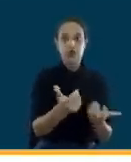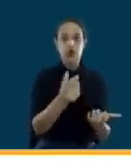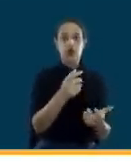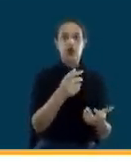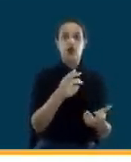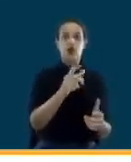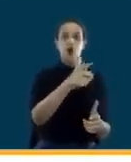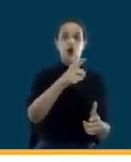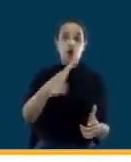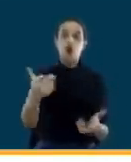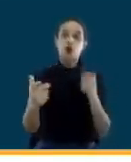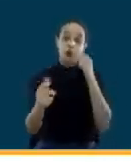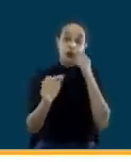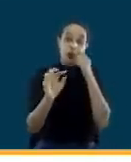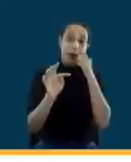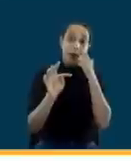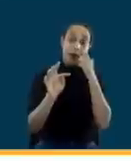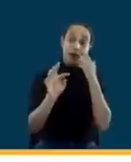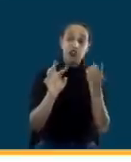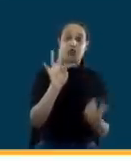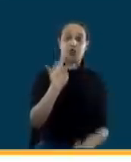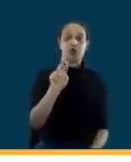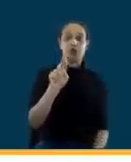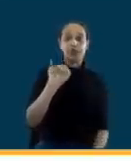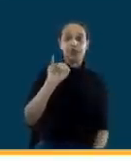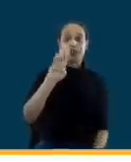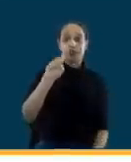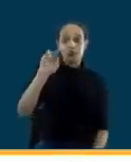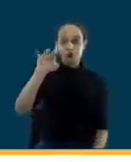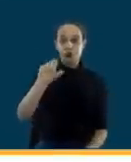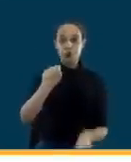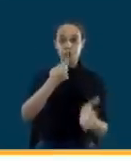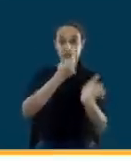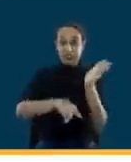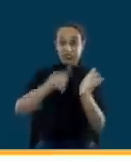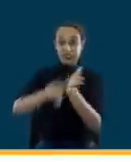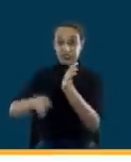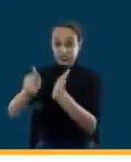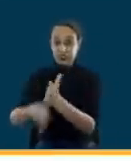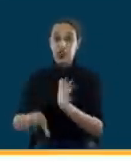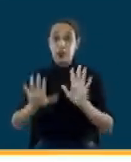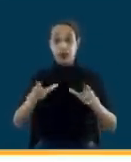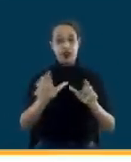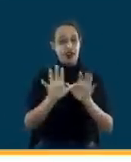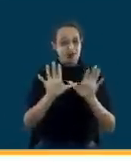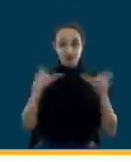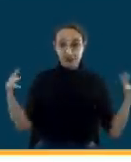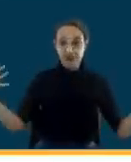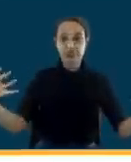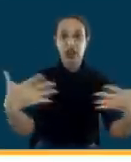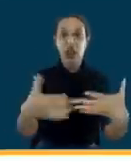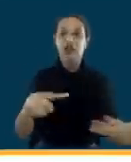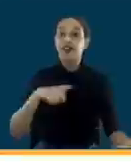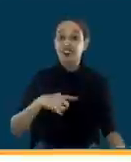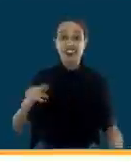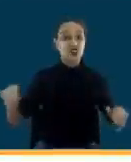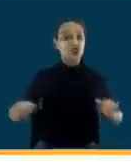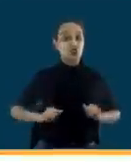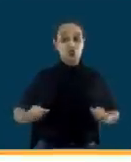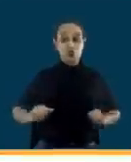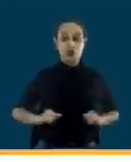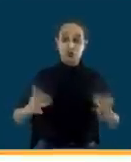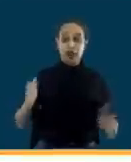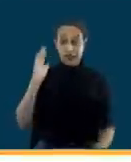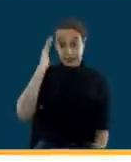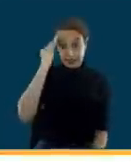a tributação da economia da cultura, nós, de maneira geral, estamos sofrendo muito. O entendimento geral de todos